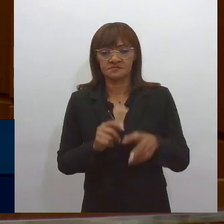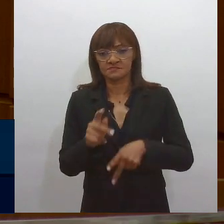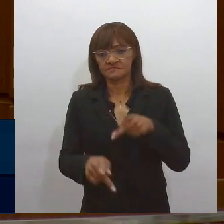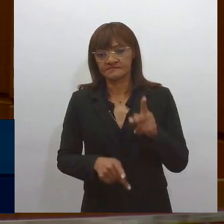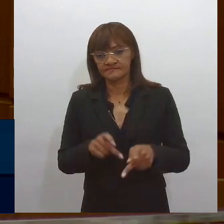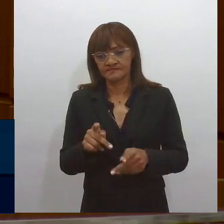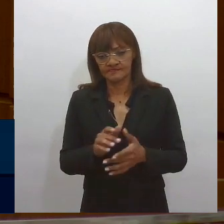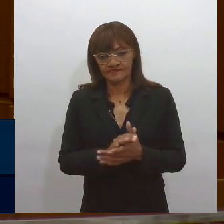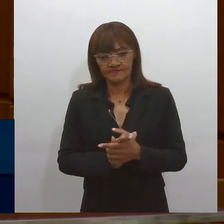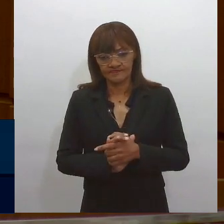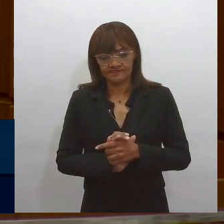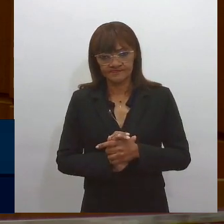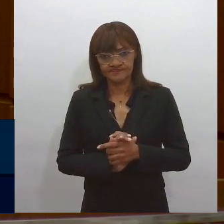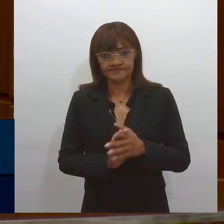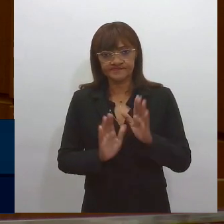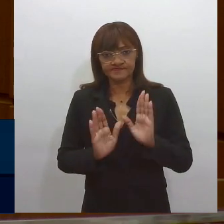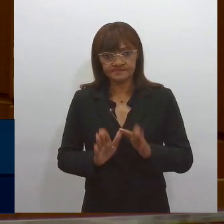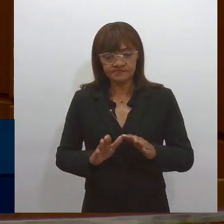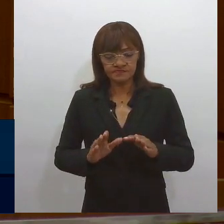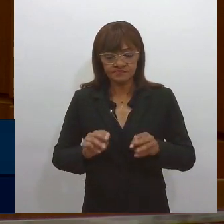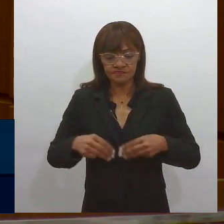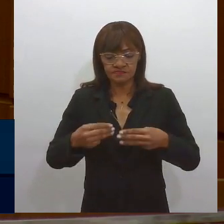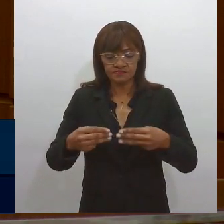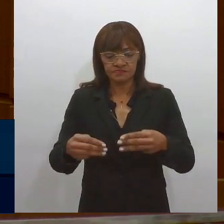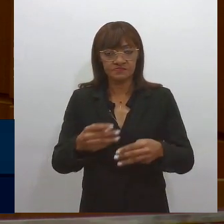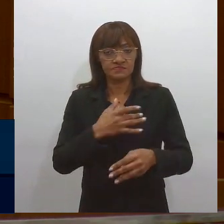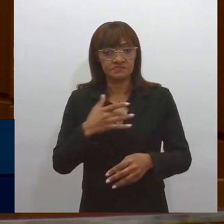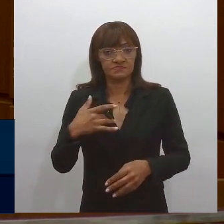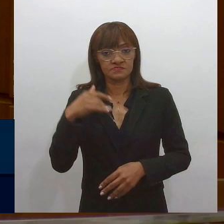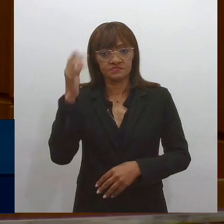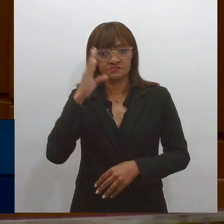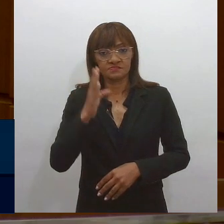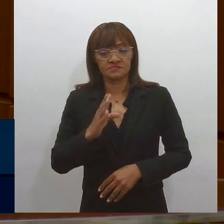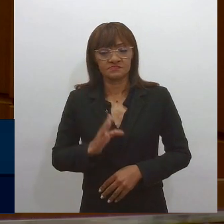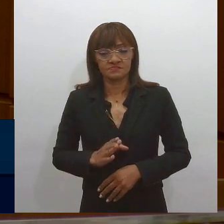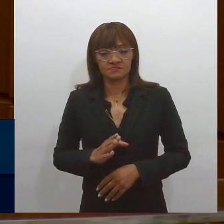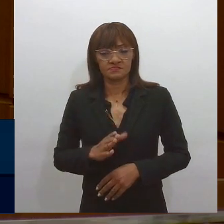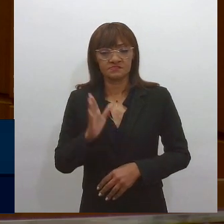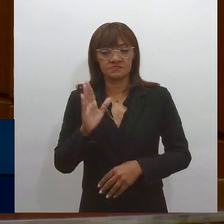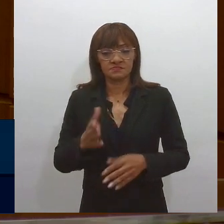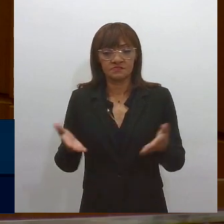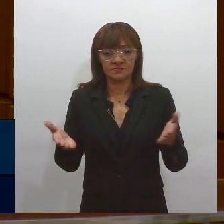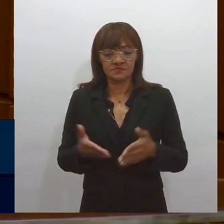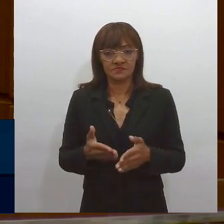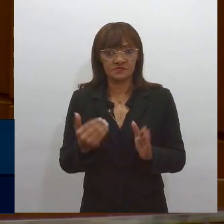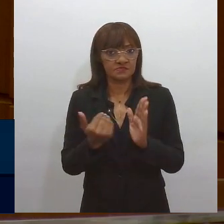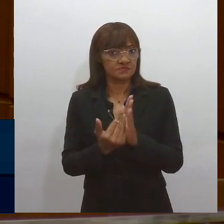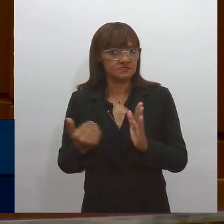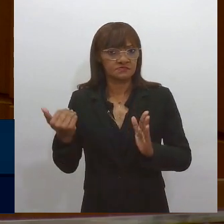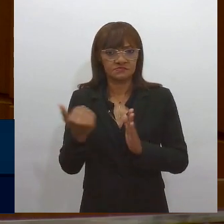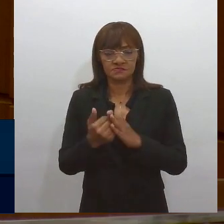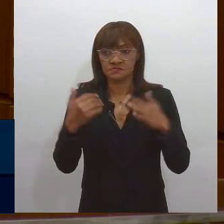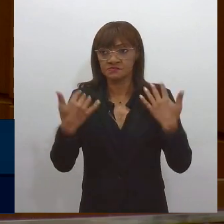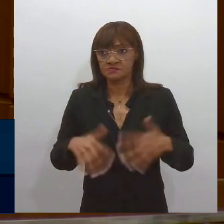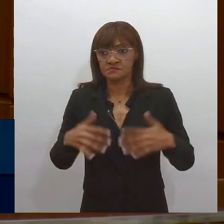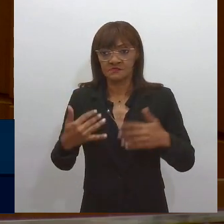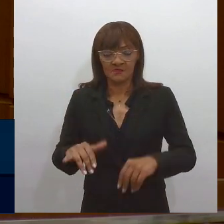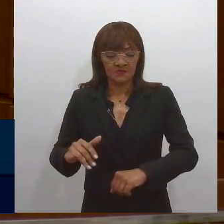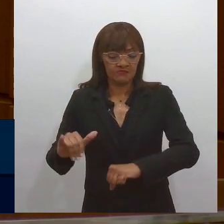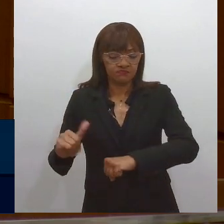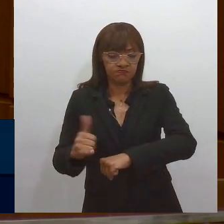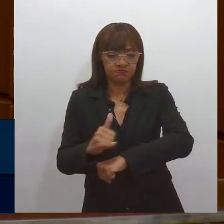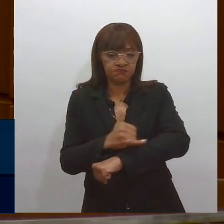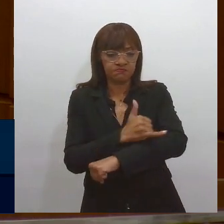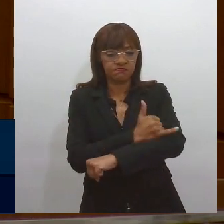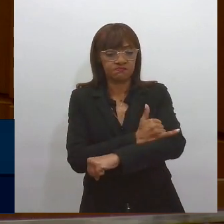Brasil a prevalência da obesidade tem aumentado de forma alarmante diante desse cenário o IPS saúde restabelece o